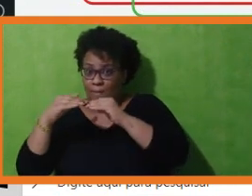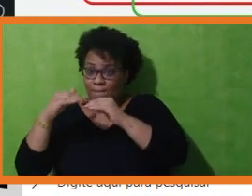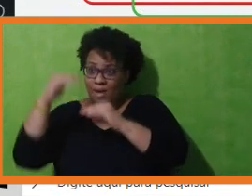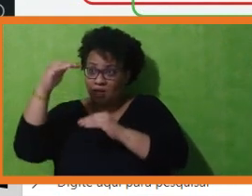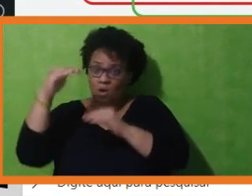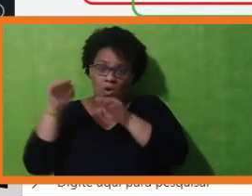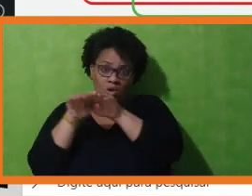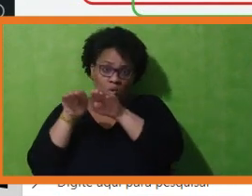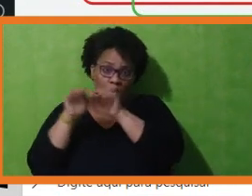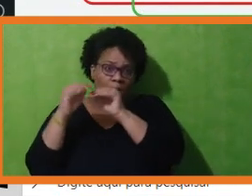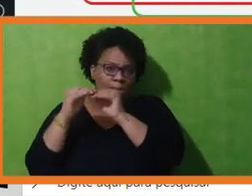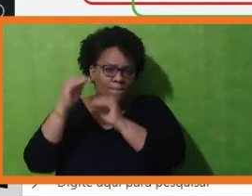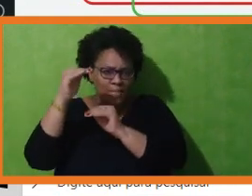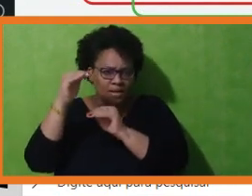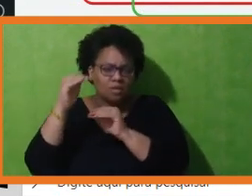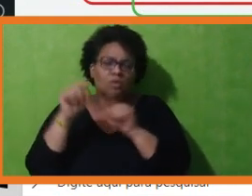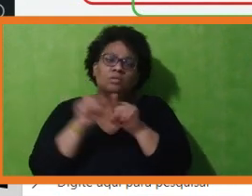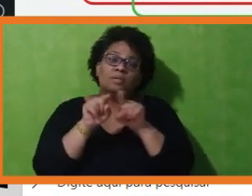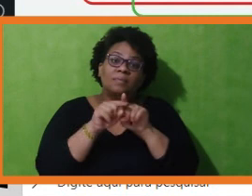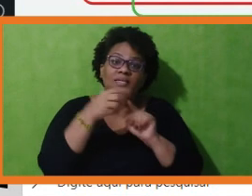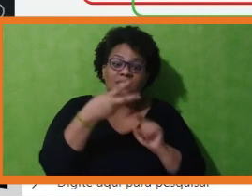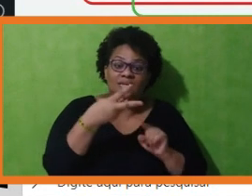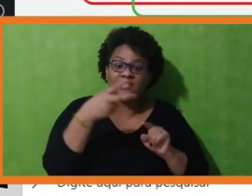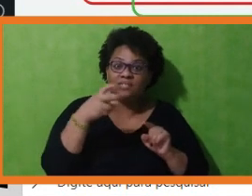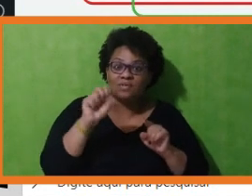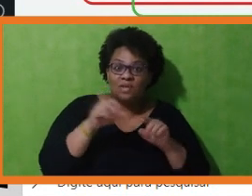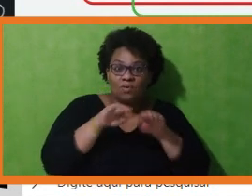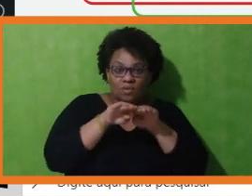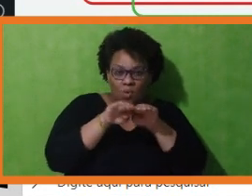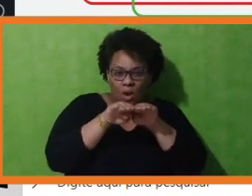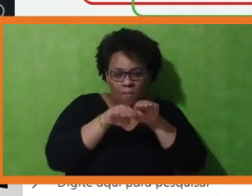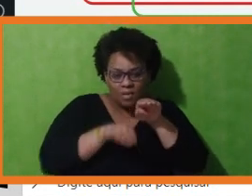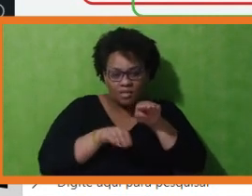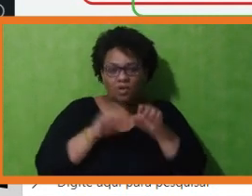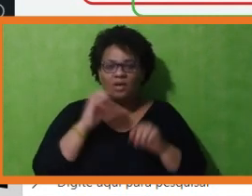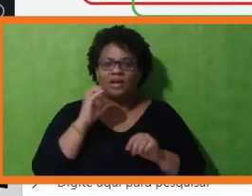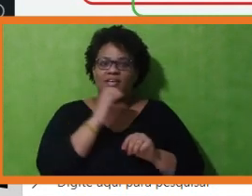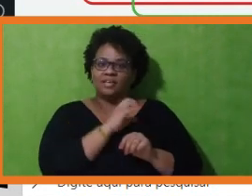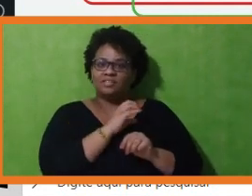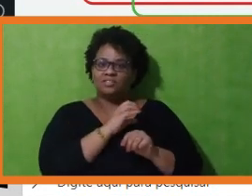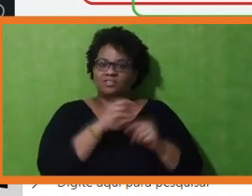255, certo? Maior ou igual que 255 e menor ou igual que 358, a